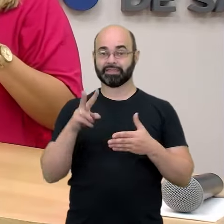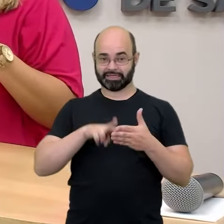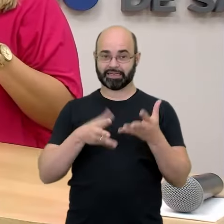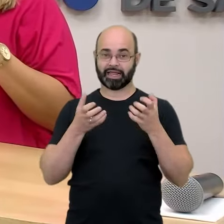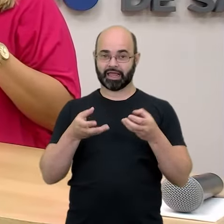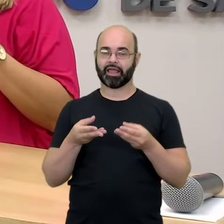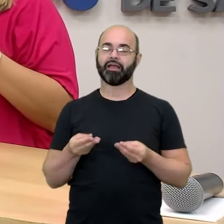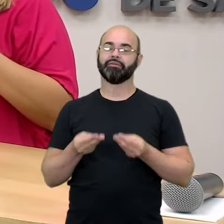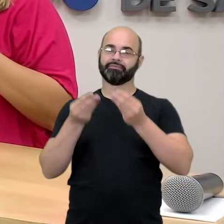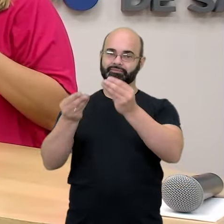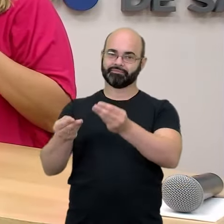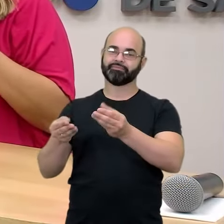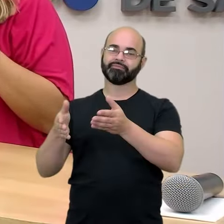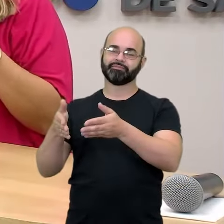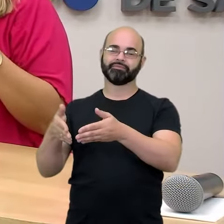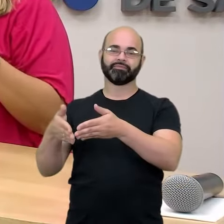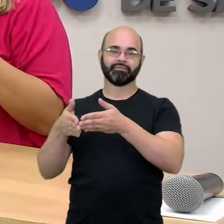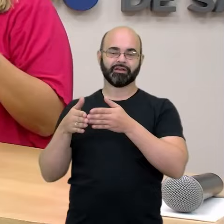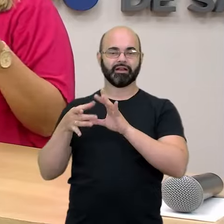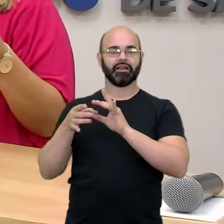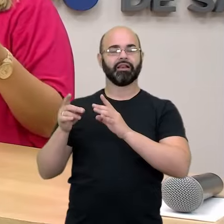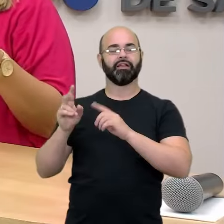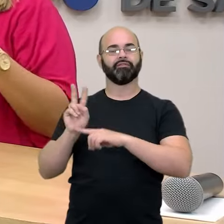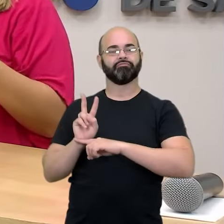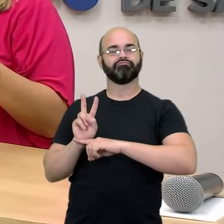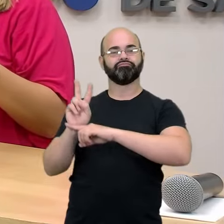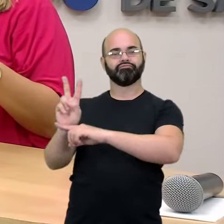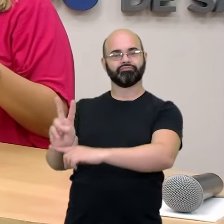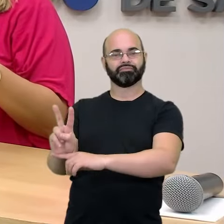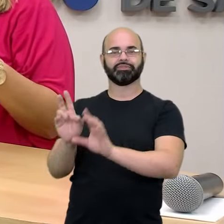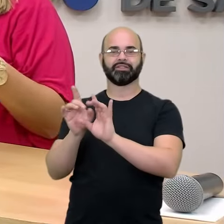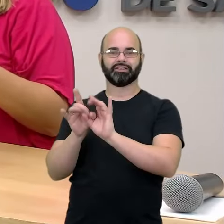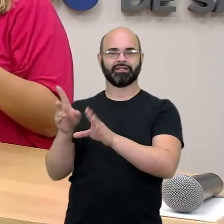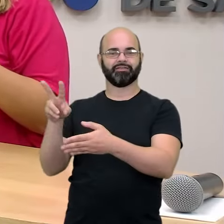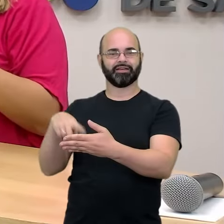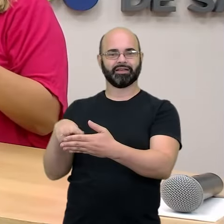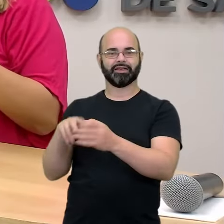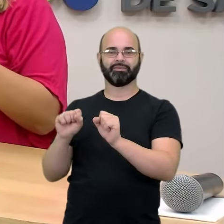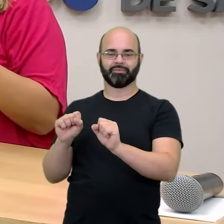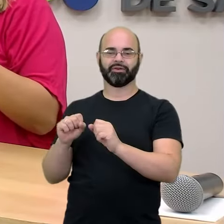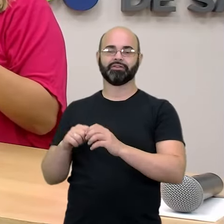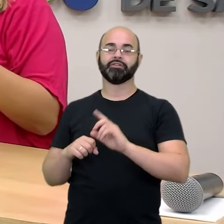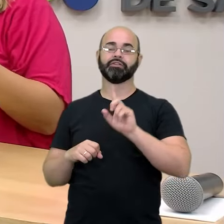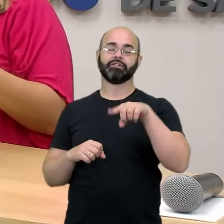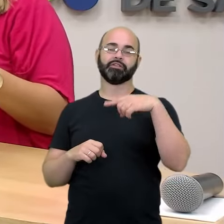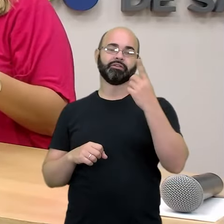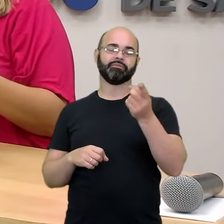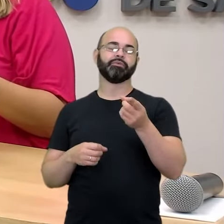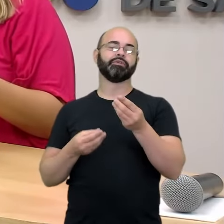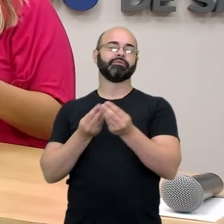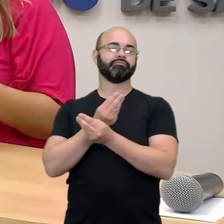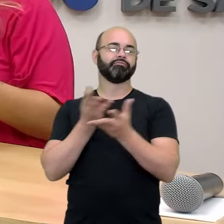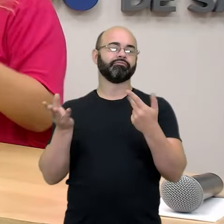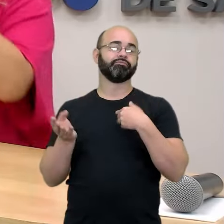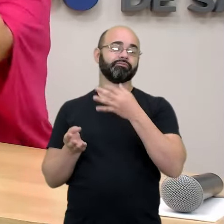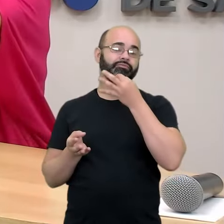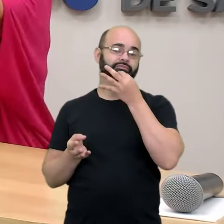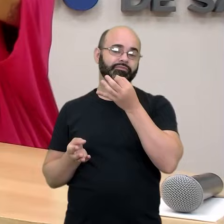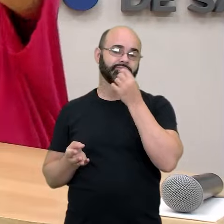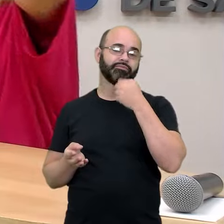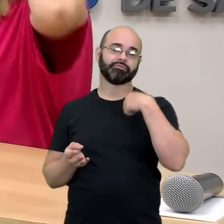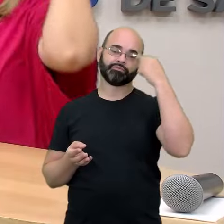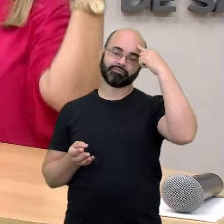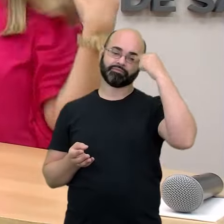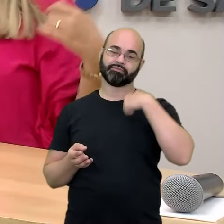falar, a promessa dele era que ele me emprestasse para que eu pudesse fazer essa leitura e depois eu vou compartilhar com vocês o que eu achei, o que eu pensei, o